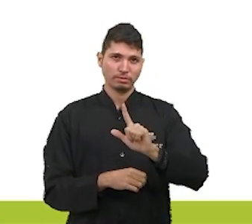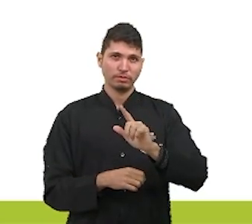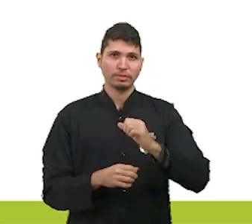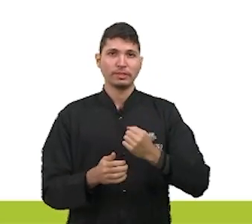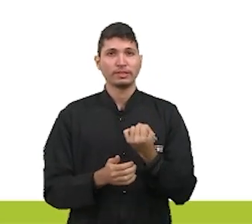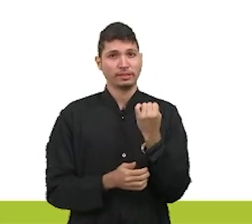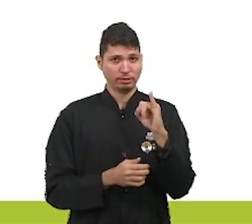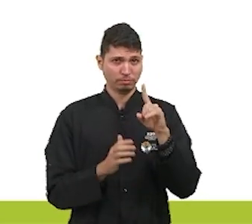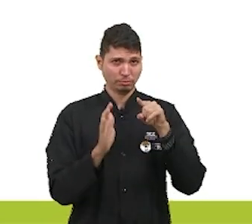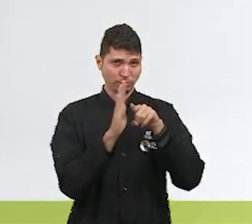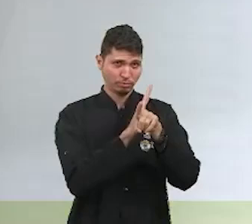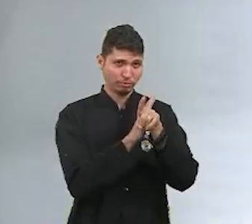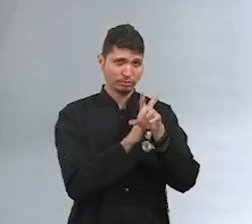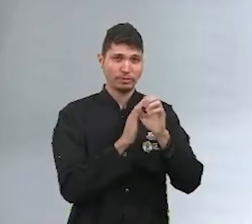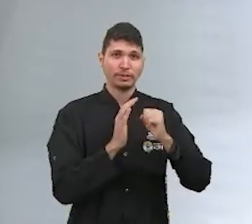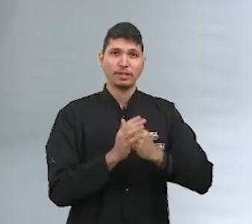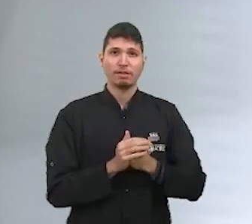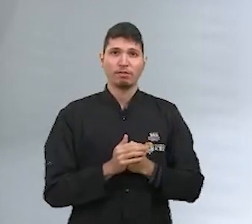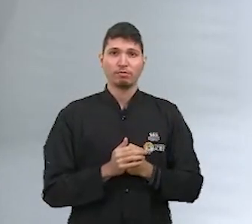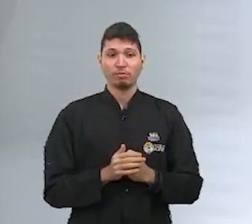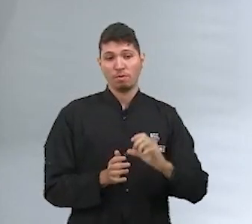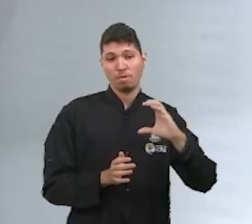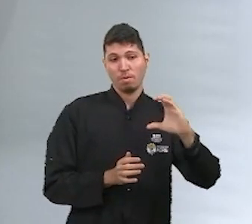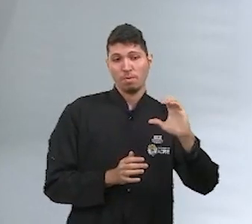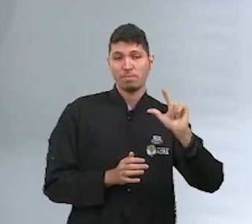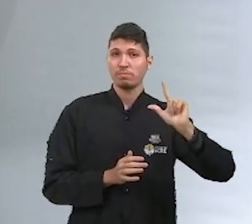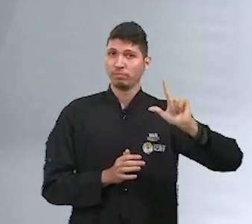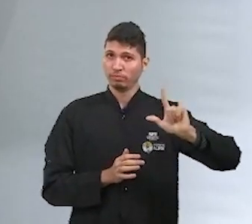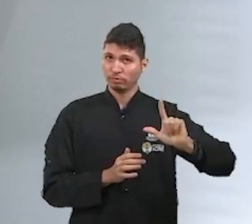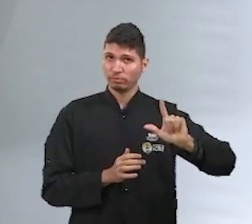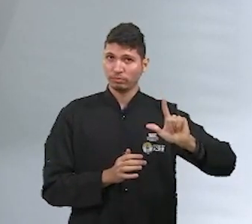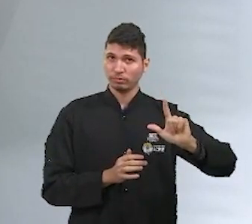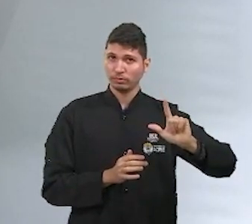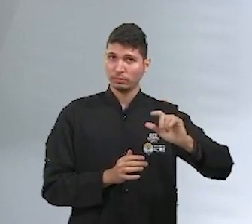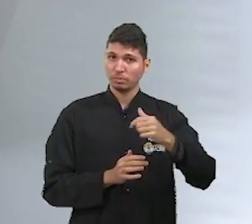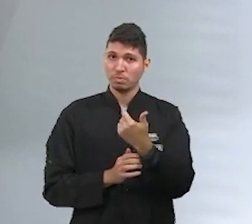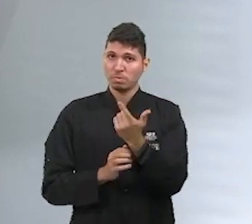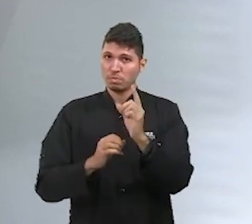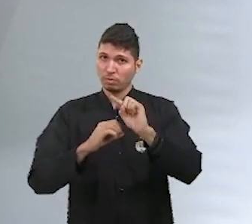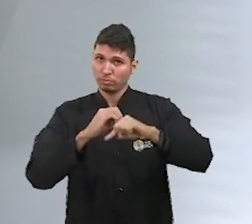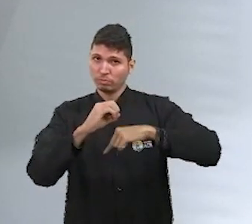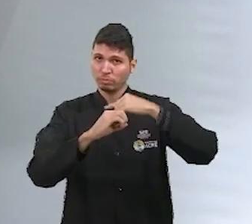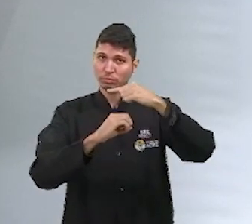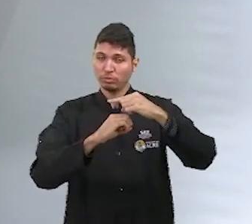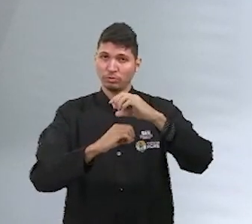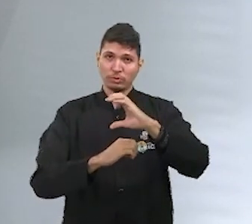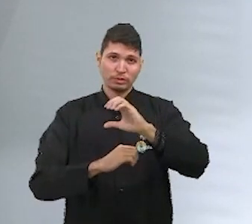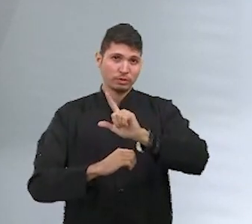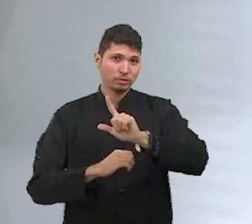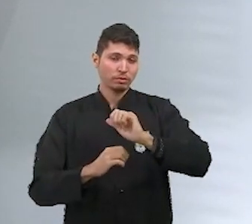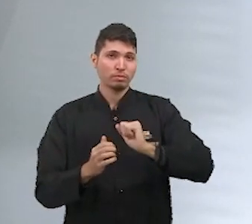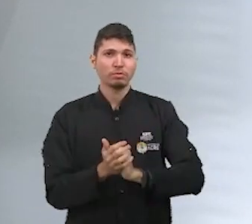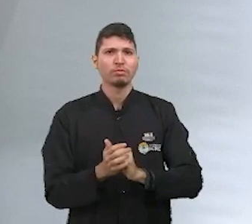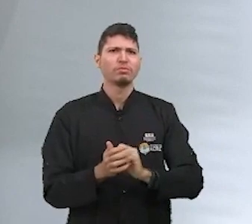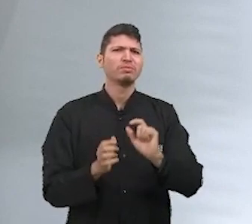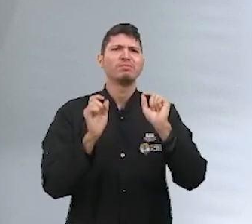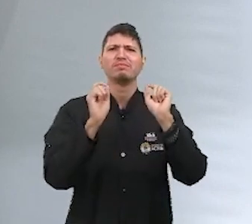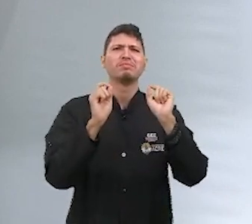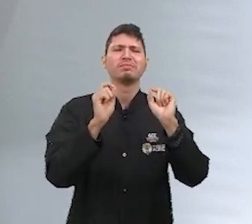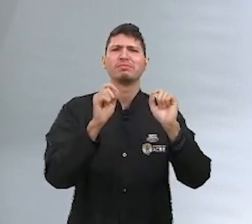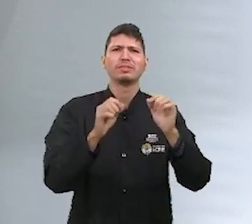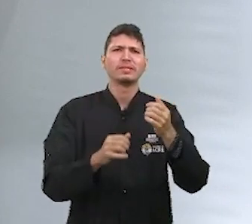para vocês, entre cloro e um outro átomo de cloro, quem seria o elemento